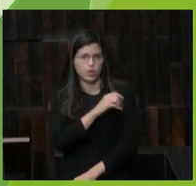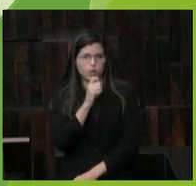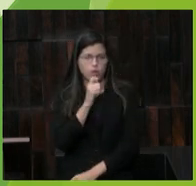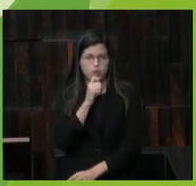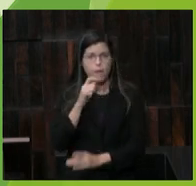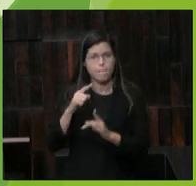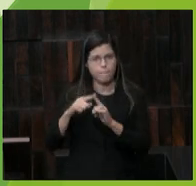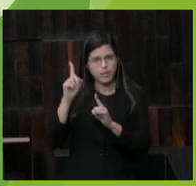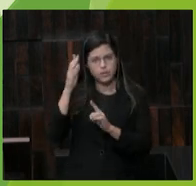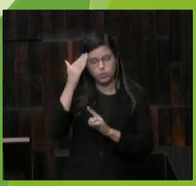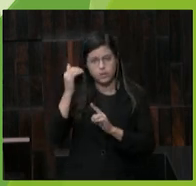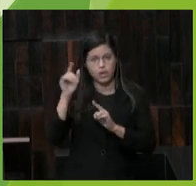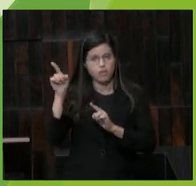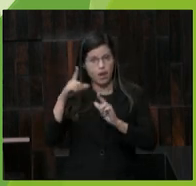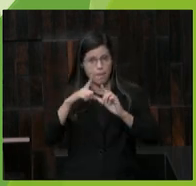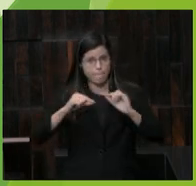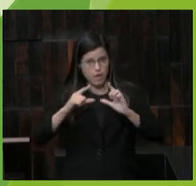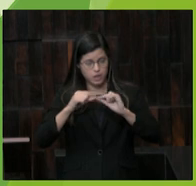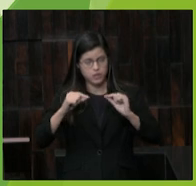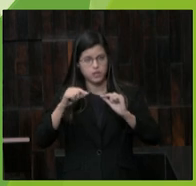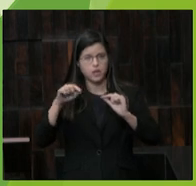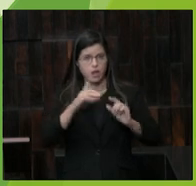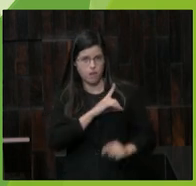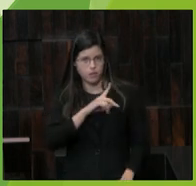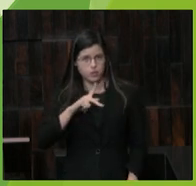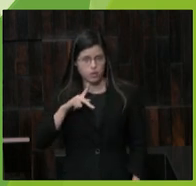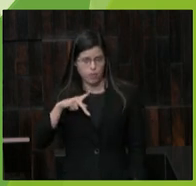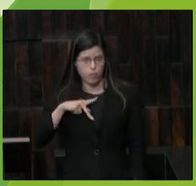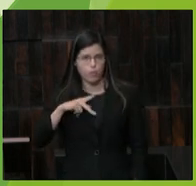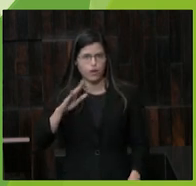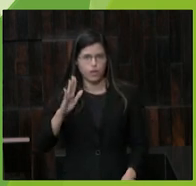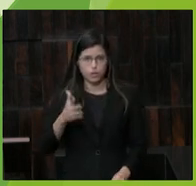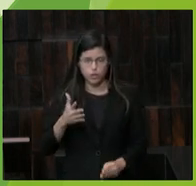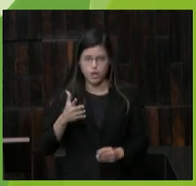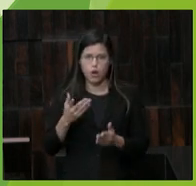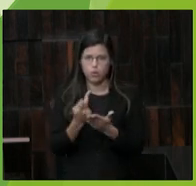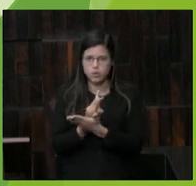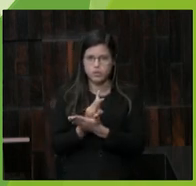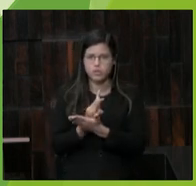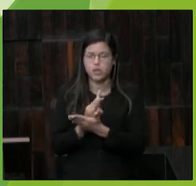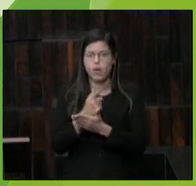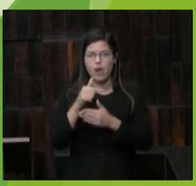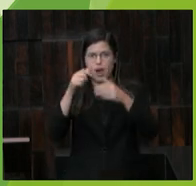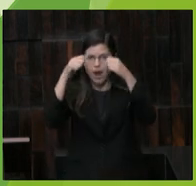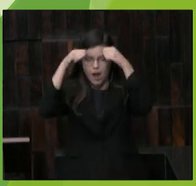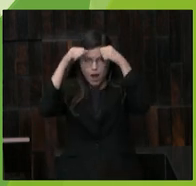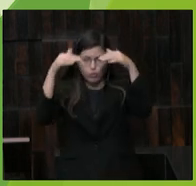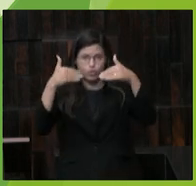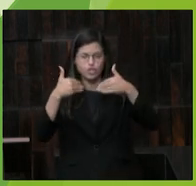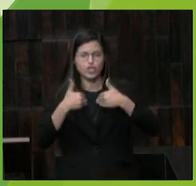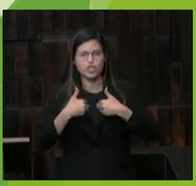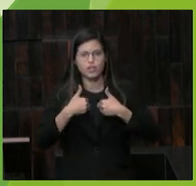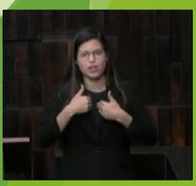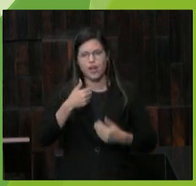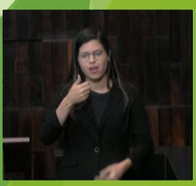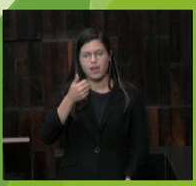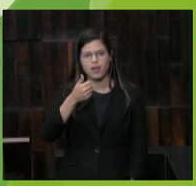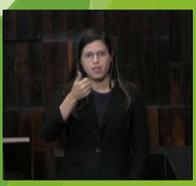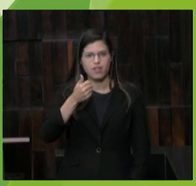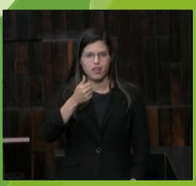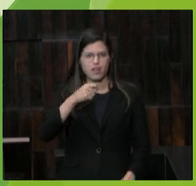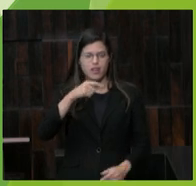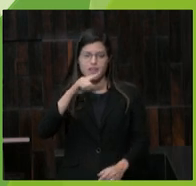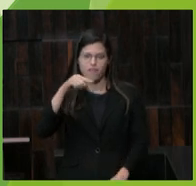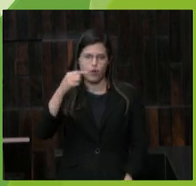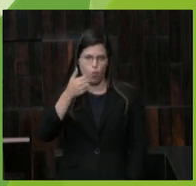de Brasília, a Defensoria Pública de Brasília já recebeu, são os autistas nível 1 de suporte, que muitas vezes alguns concursos